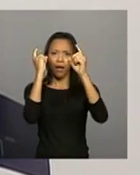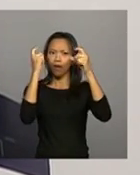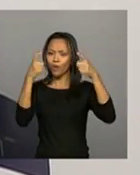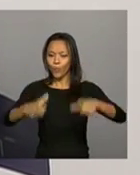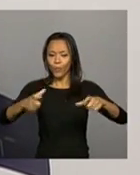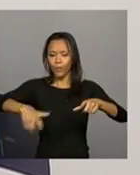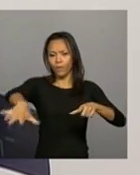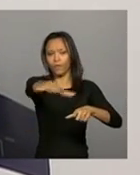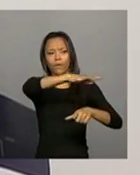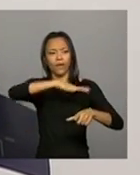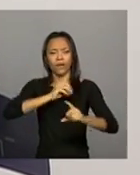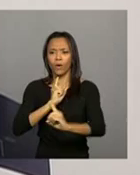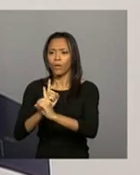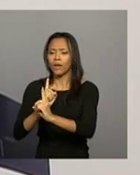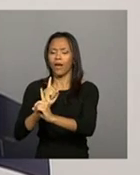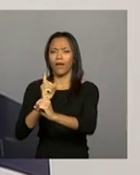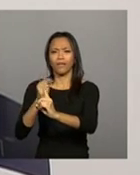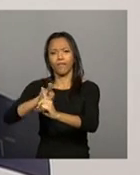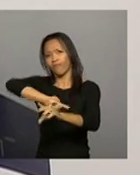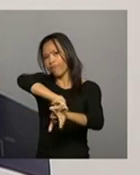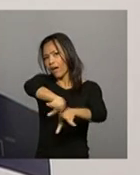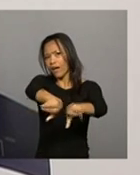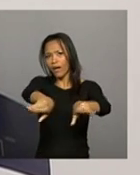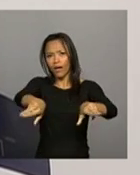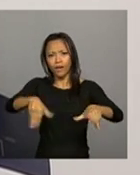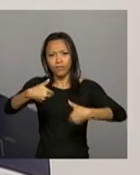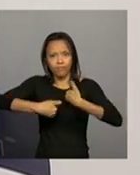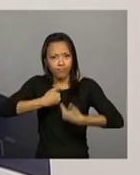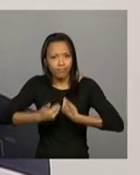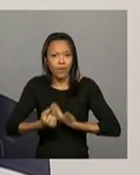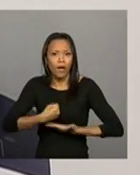espaço físico todos os serviços